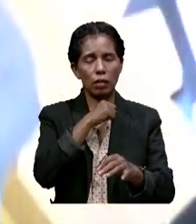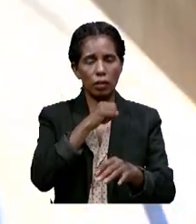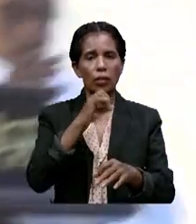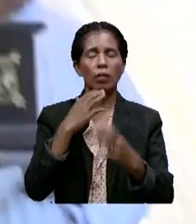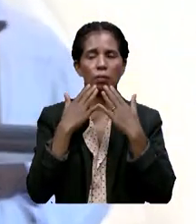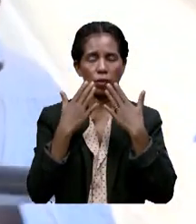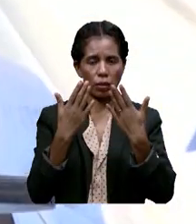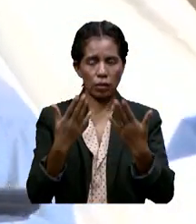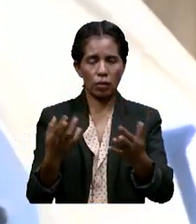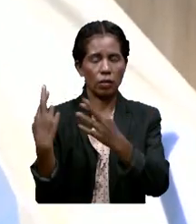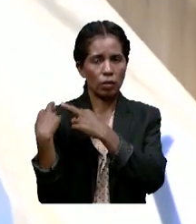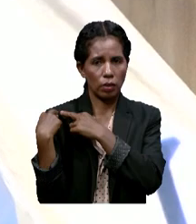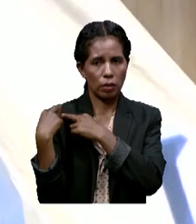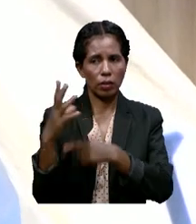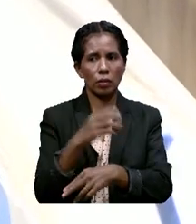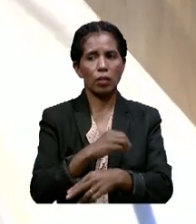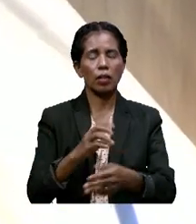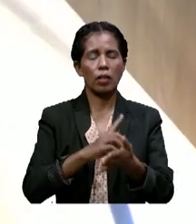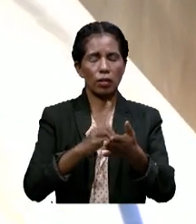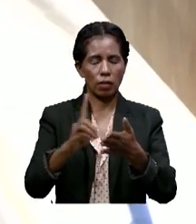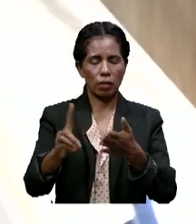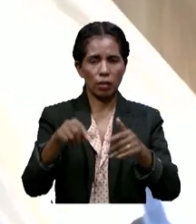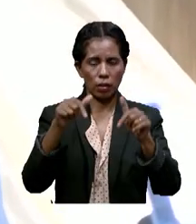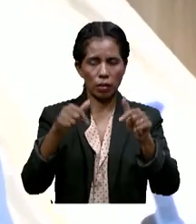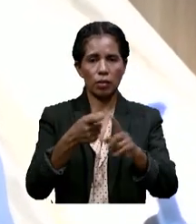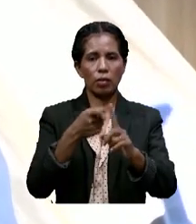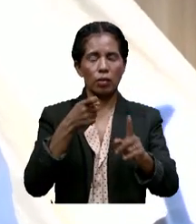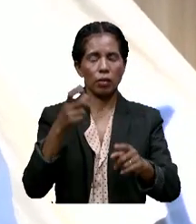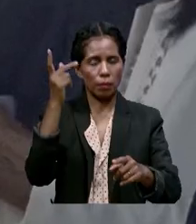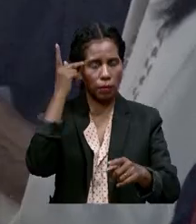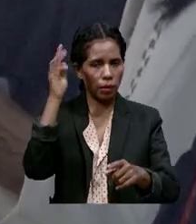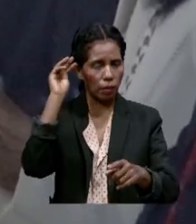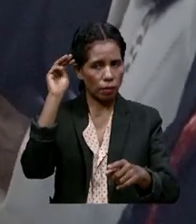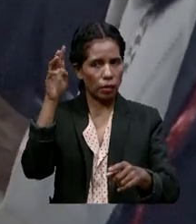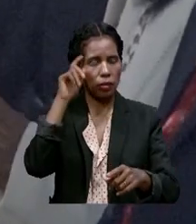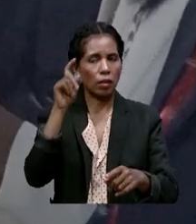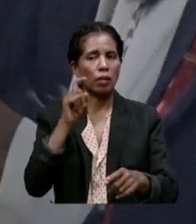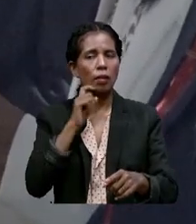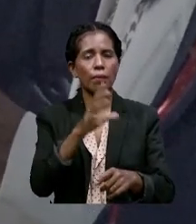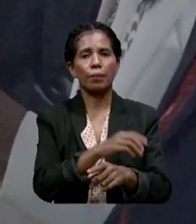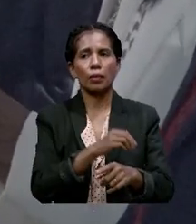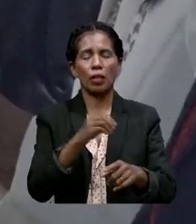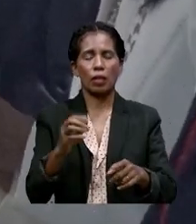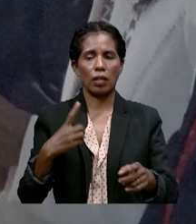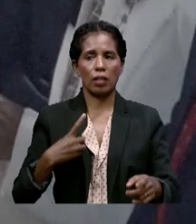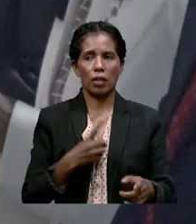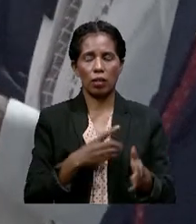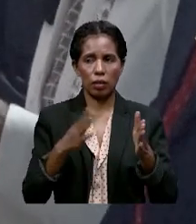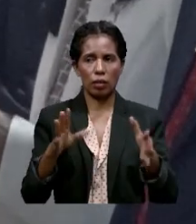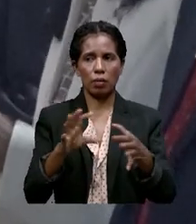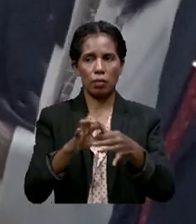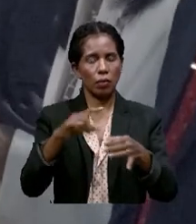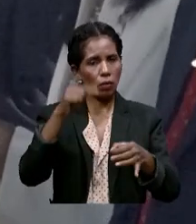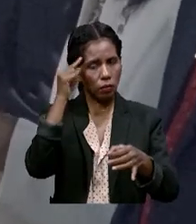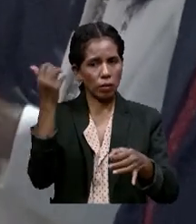agradece ba responsável liturgia ia Semana Santa, liu ba primeiro ministro Kairala Xanana Guzmão, deputado no membro governo